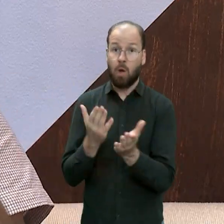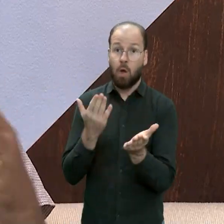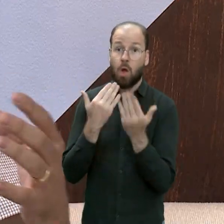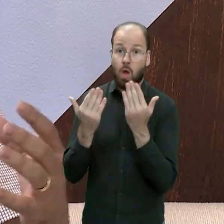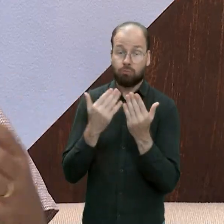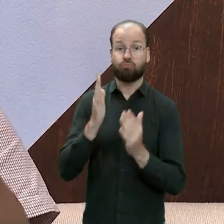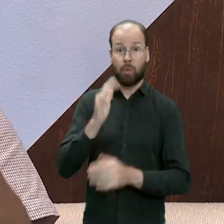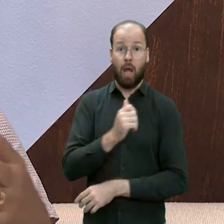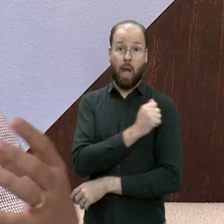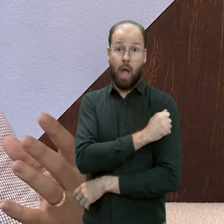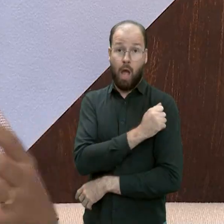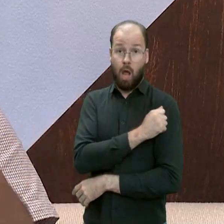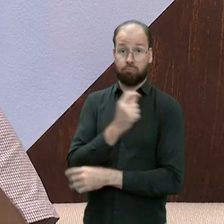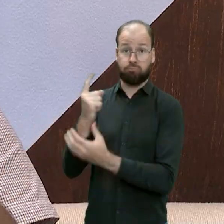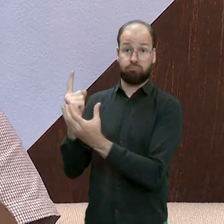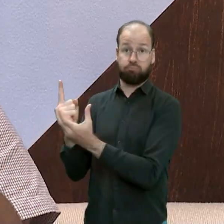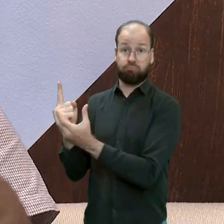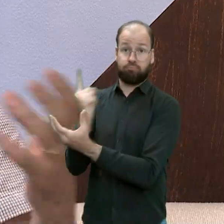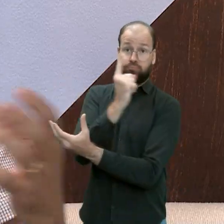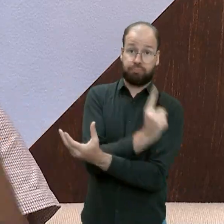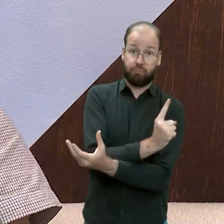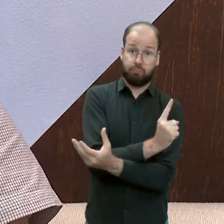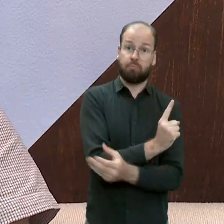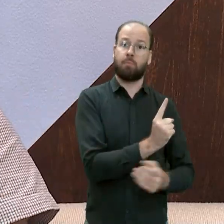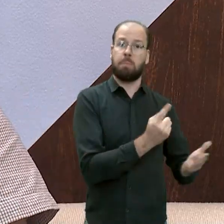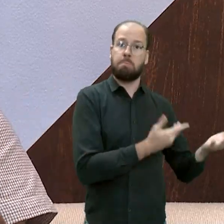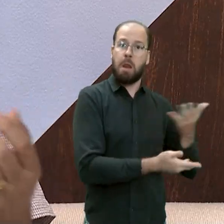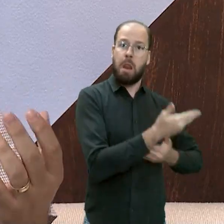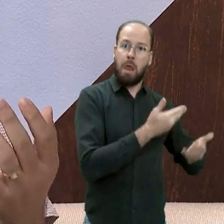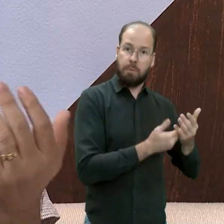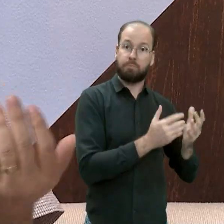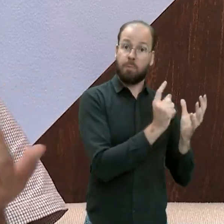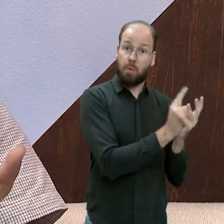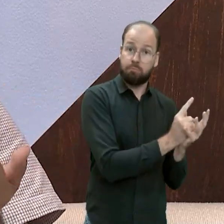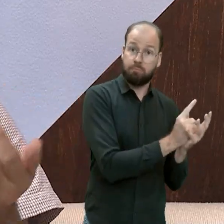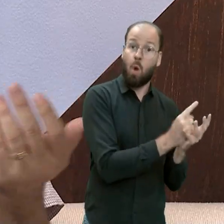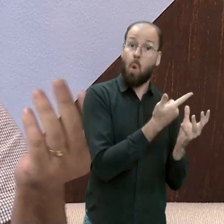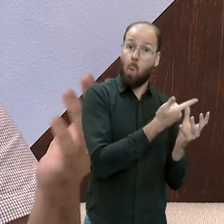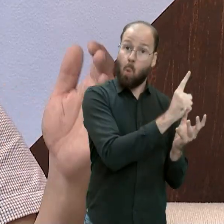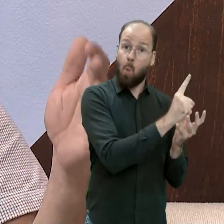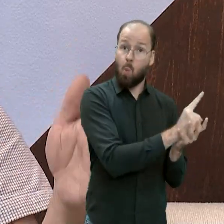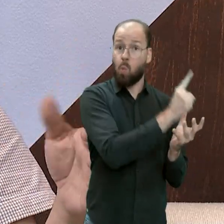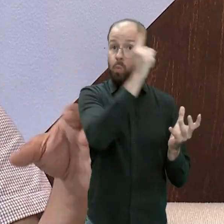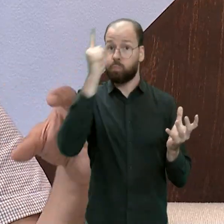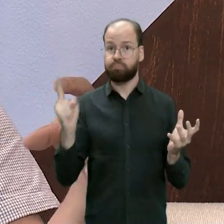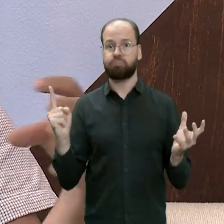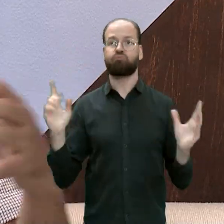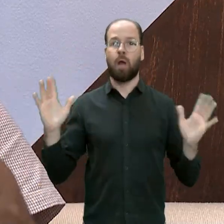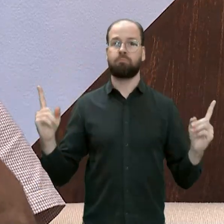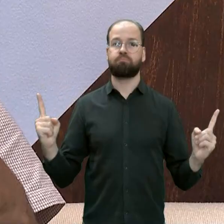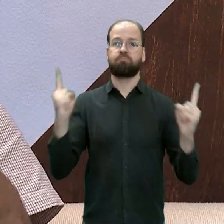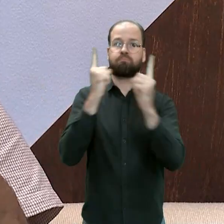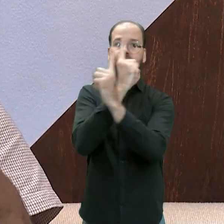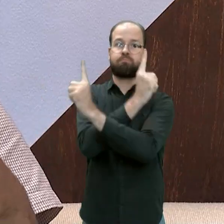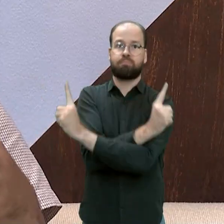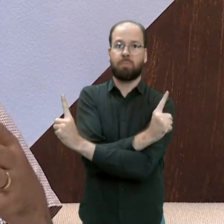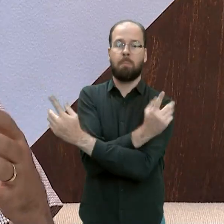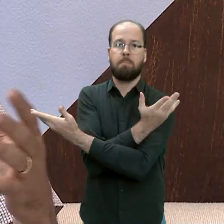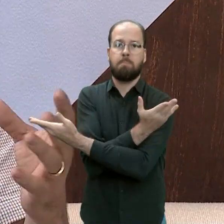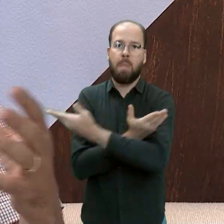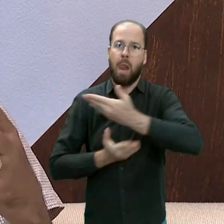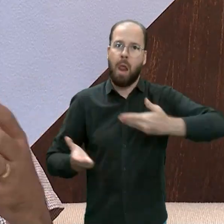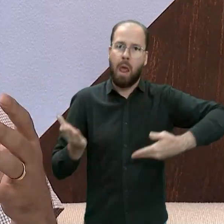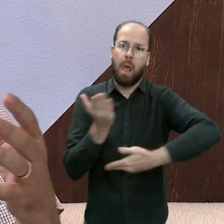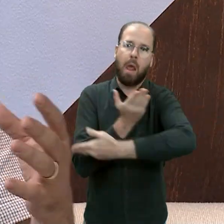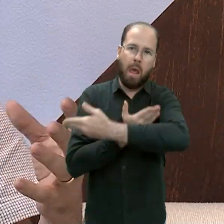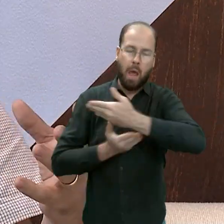cá, e os grupos hoje são dois grupos que falam a mesma língua, né? Então a gente trabalha em linhas complementares e que